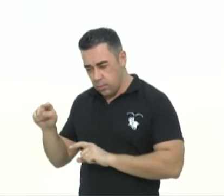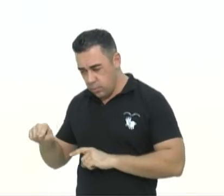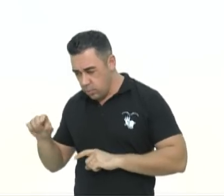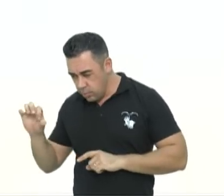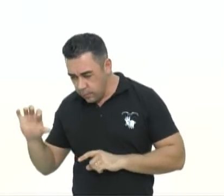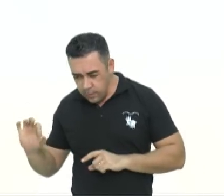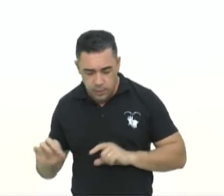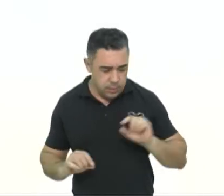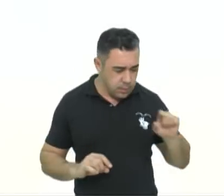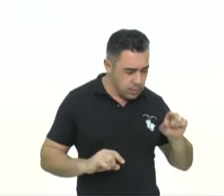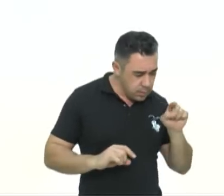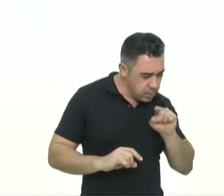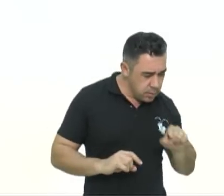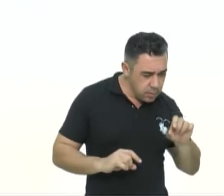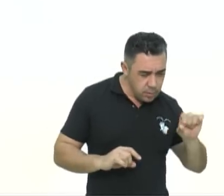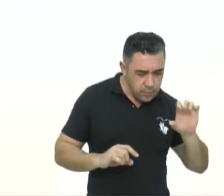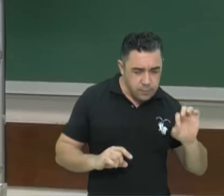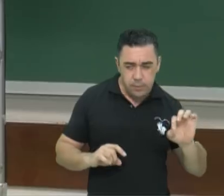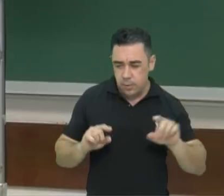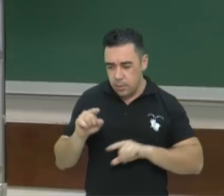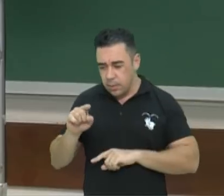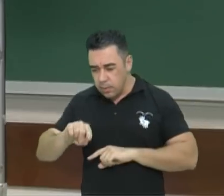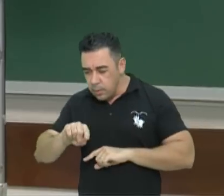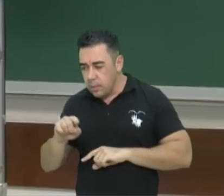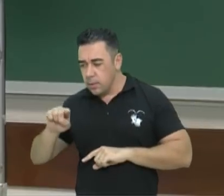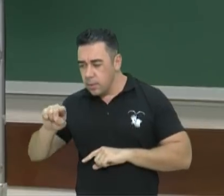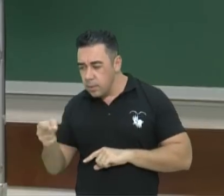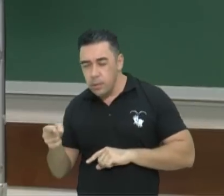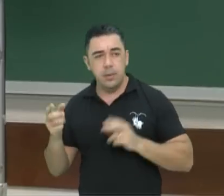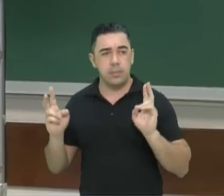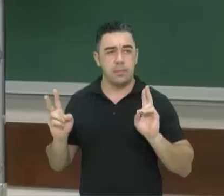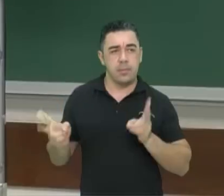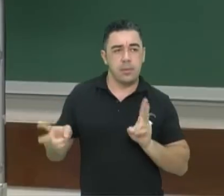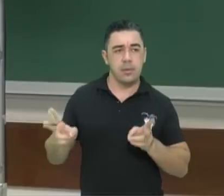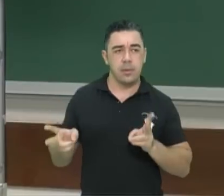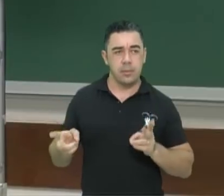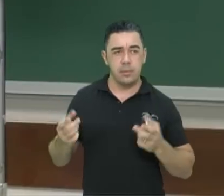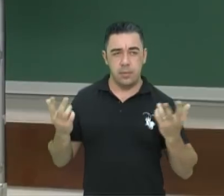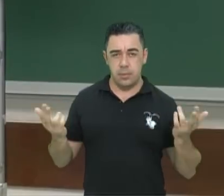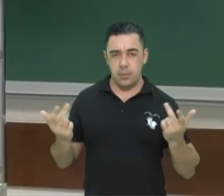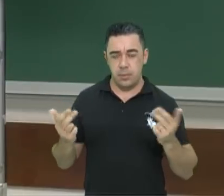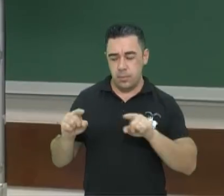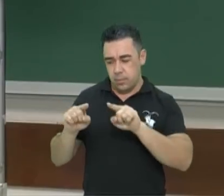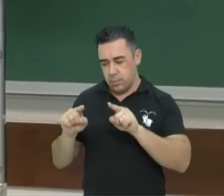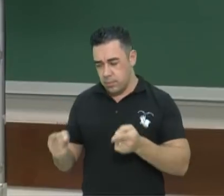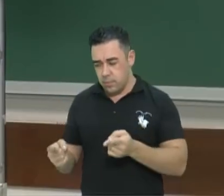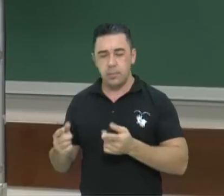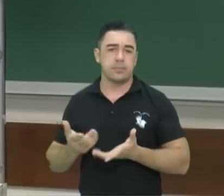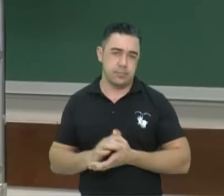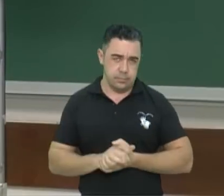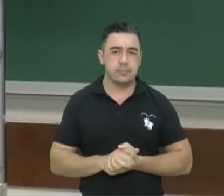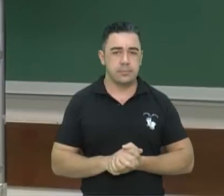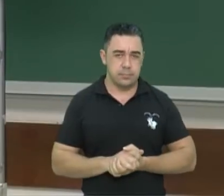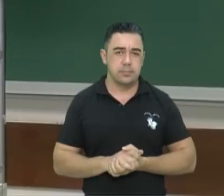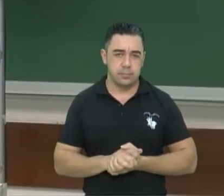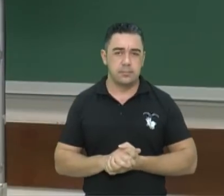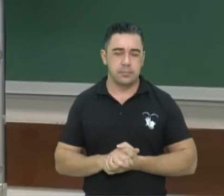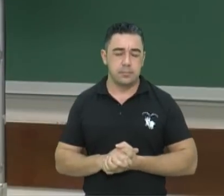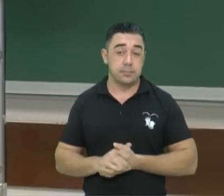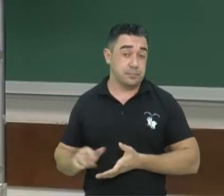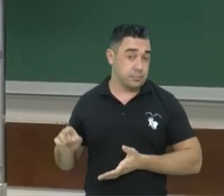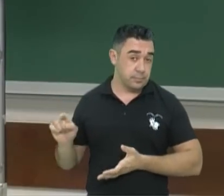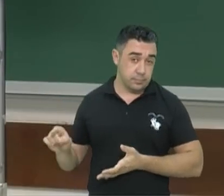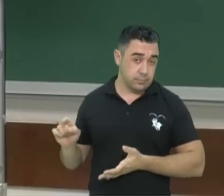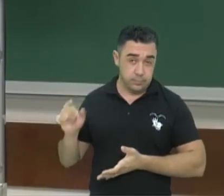observe aqui nós temos, né, o ângulo de 90 graus nos 2 triângulos, né, e um outro ângulo. Então,